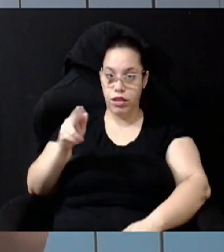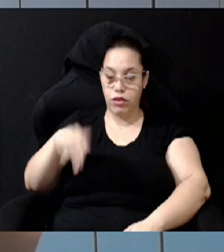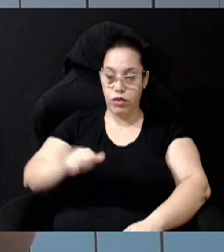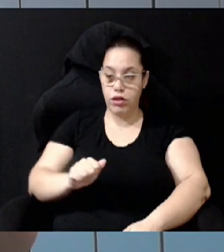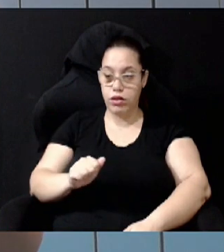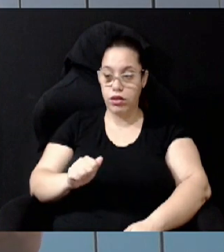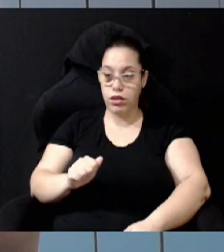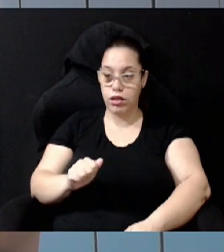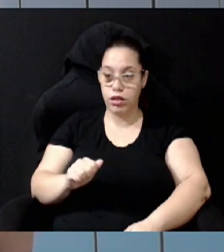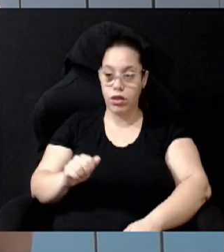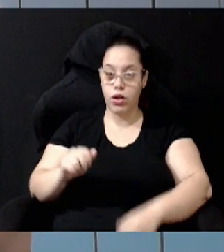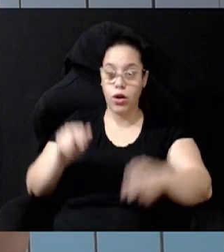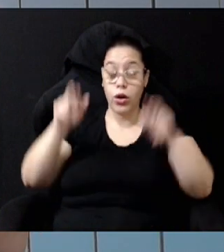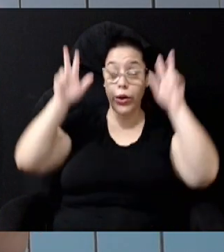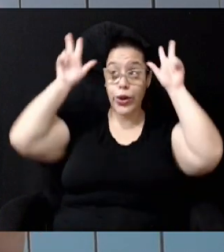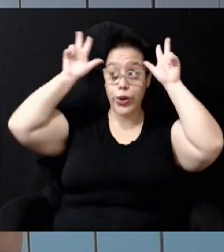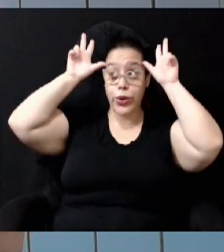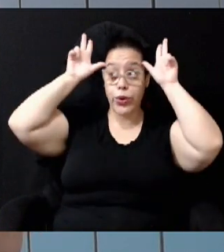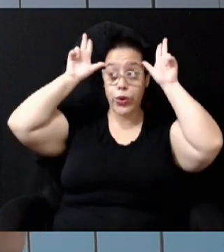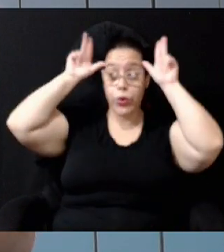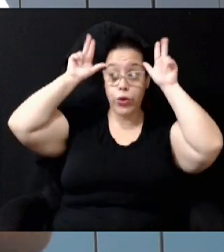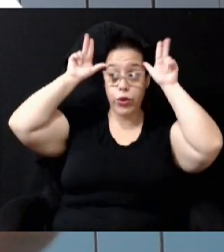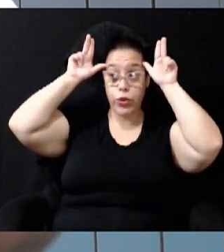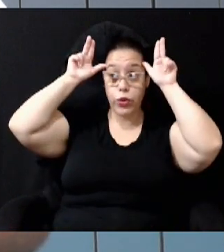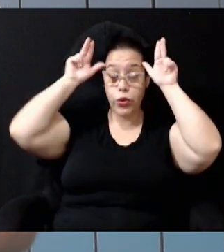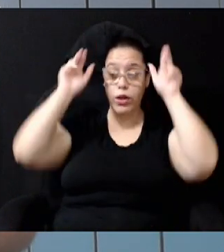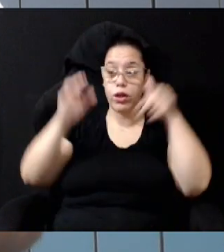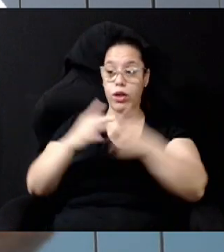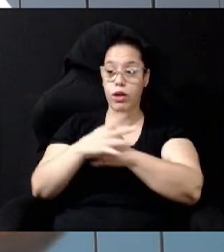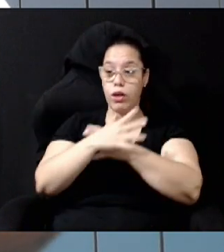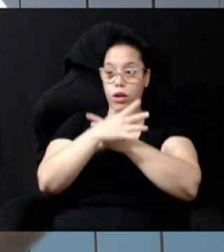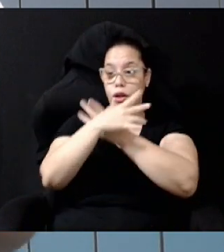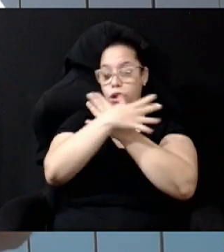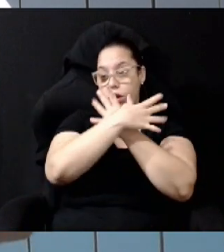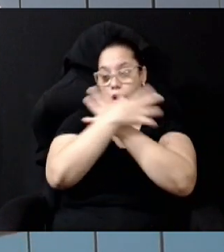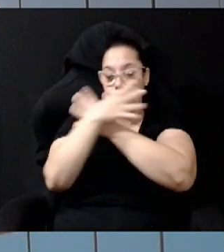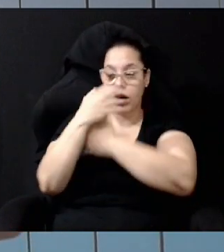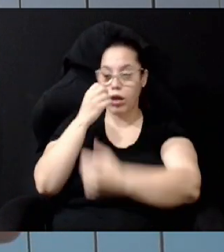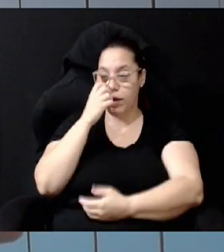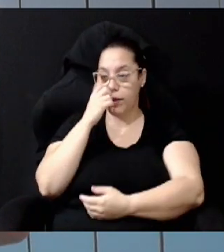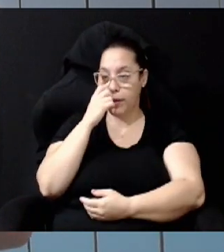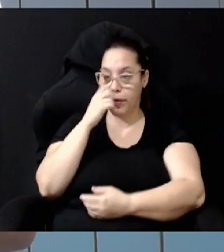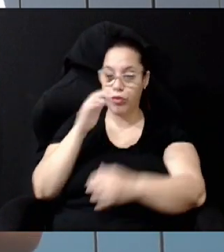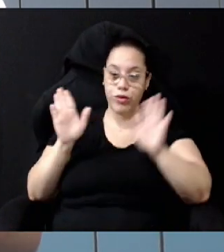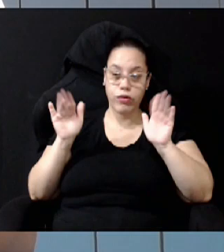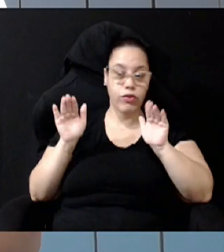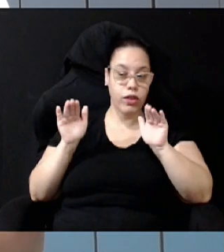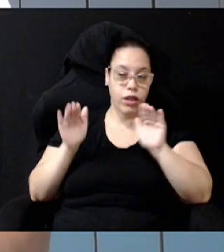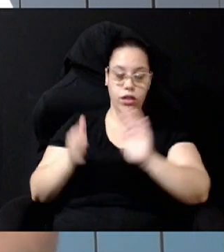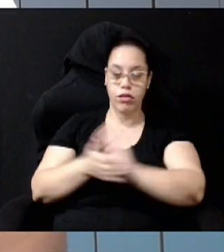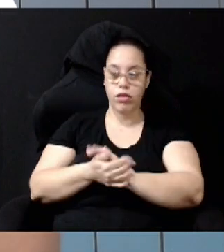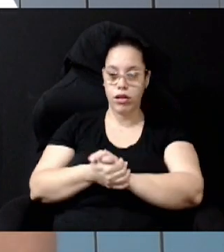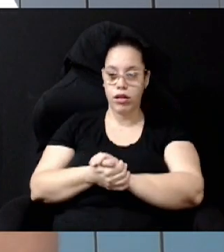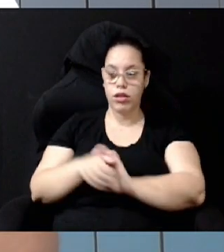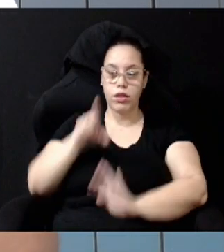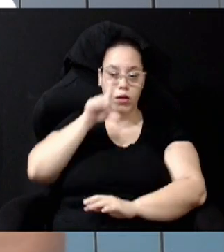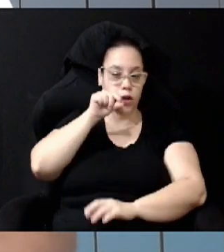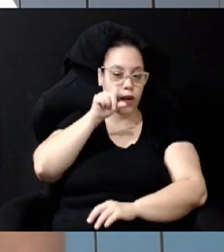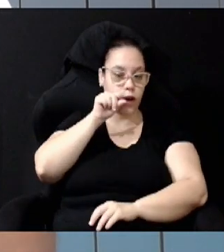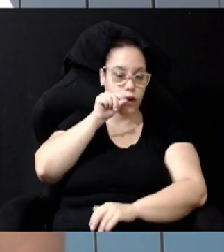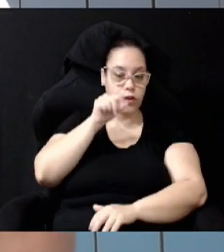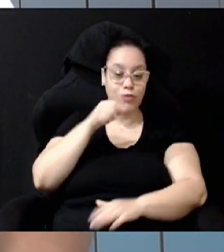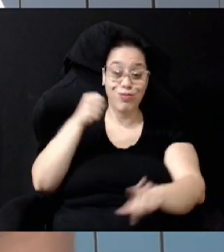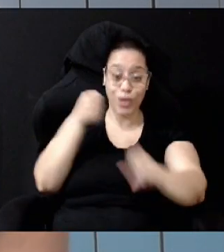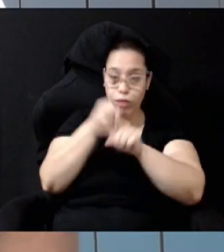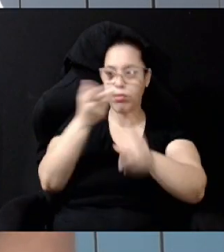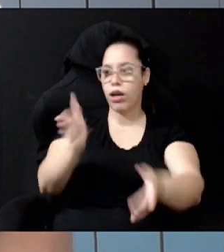Coelhos, aves, importantes que a gente observa esse deslocamento. E isso tem impacto também, tá